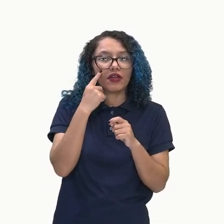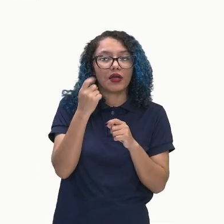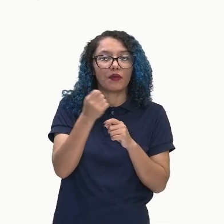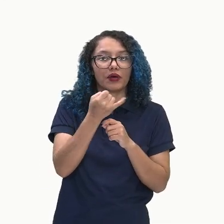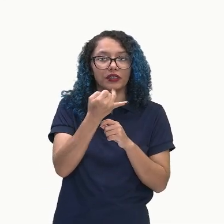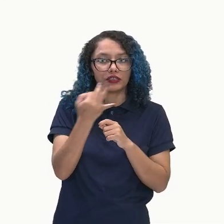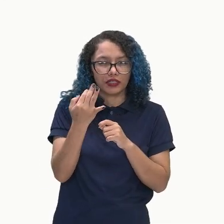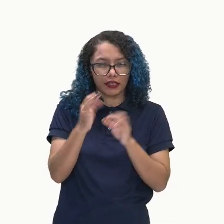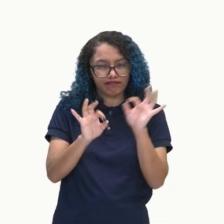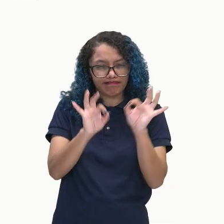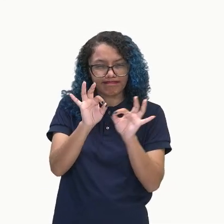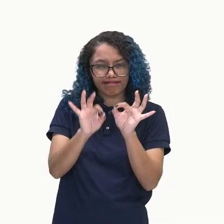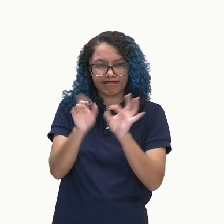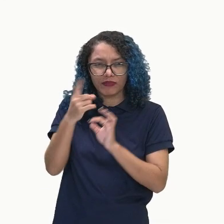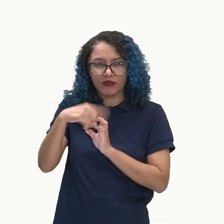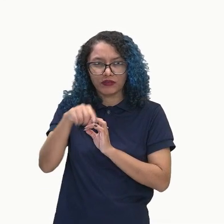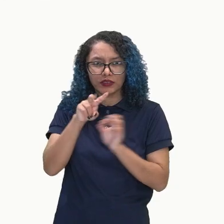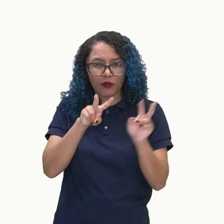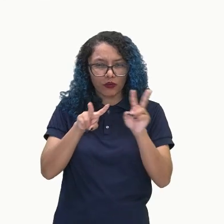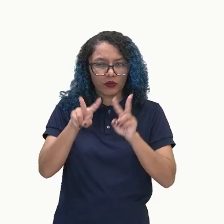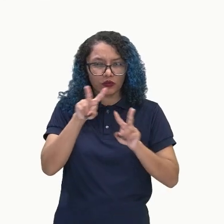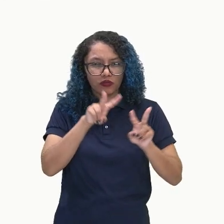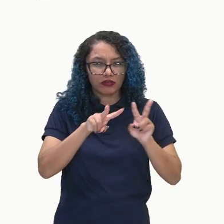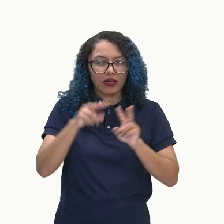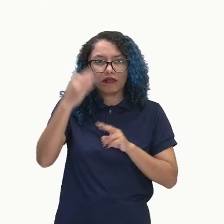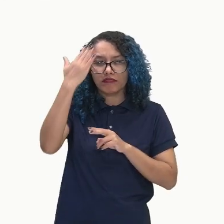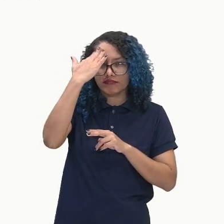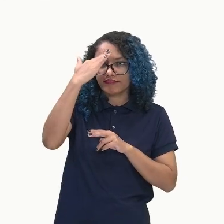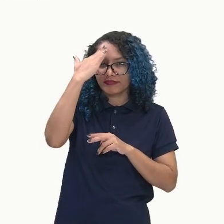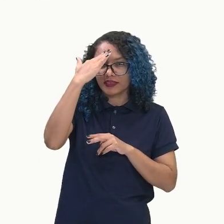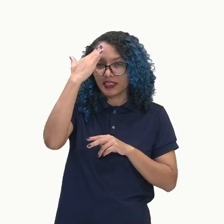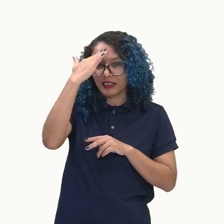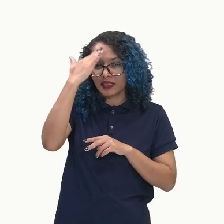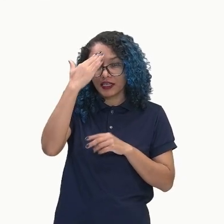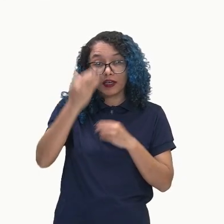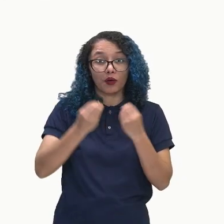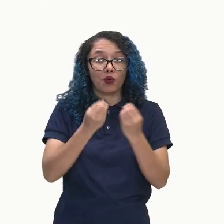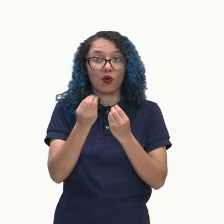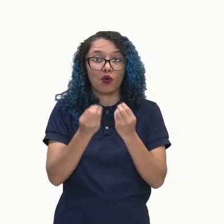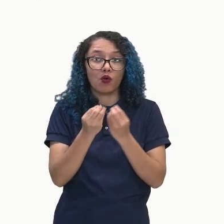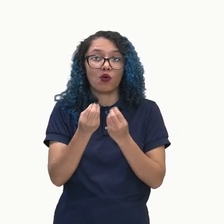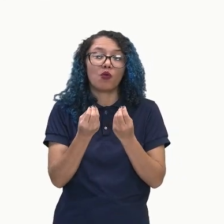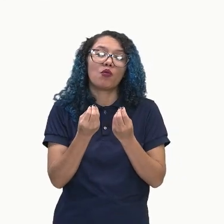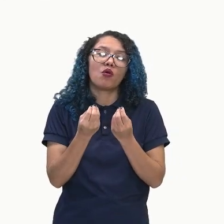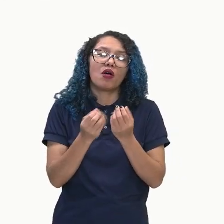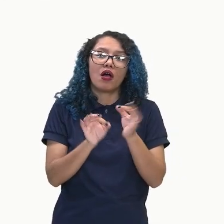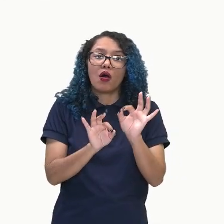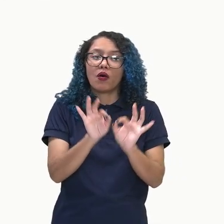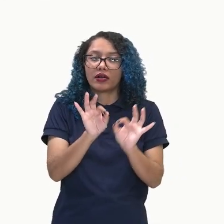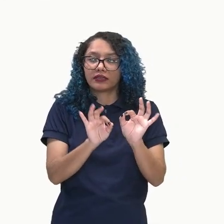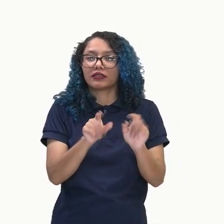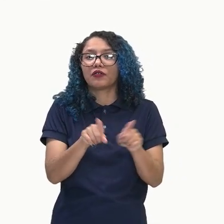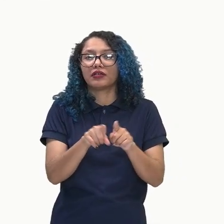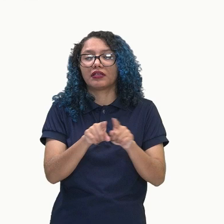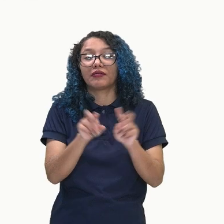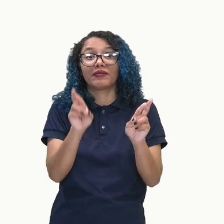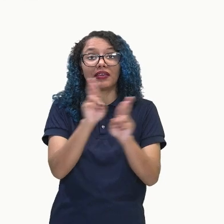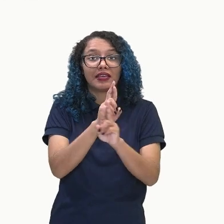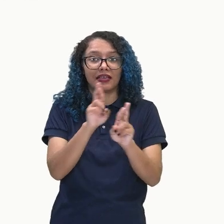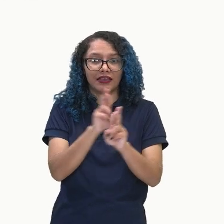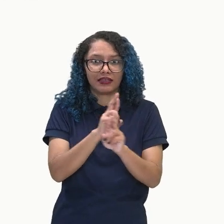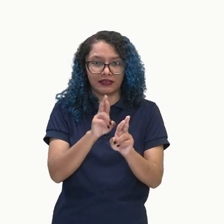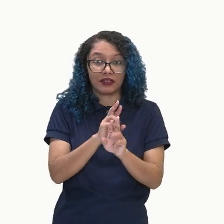organizadinhas, para que você visualize e consiga aí entender até como é que elas se organizam entre si, se relacionam entre si,